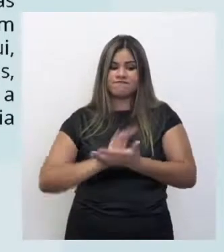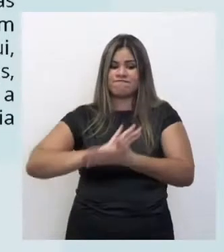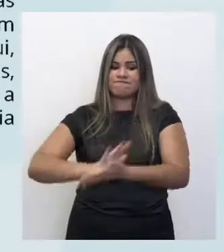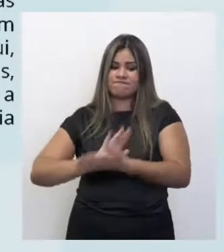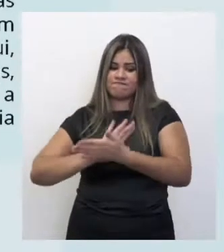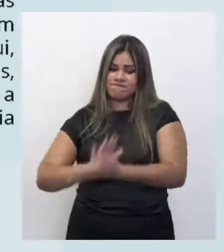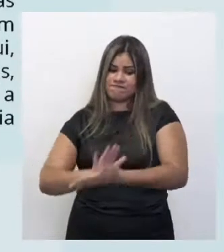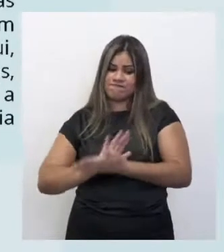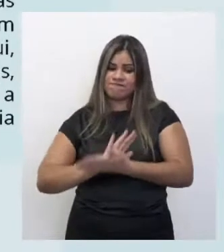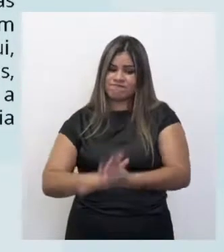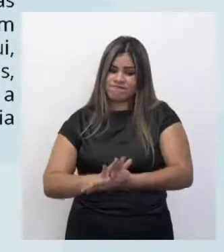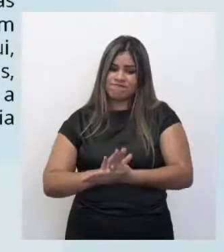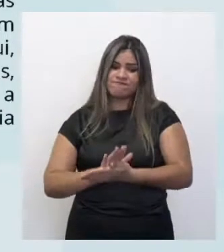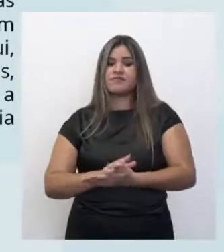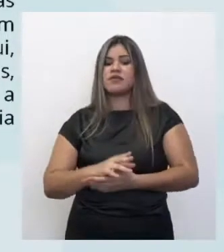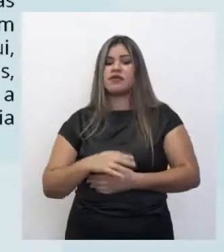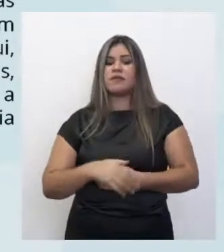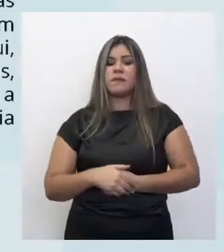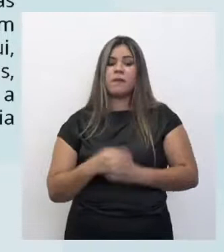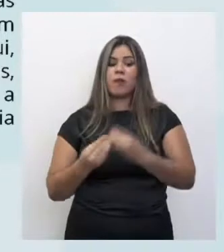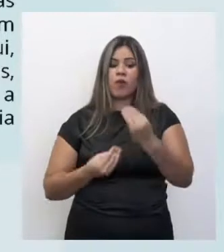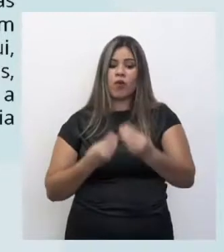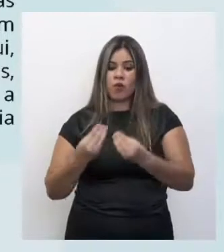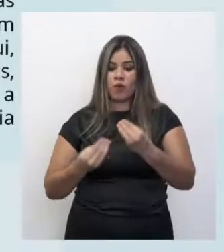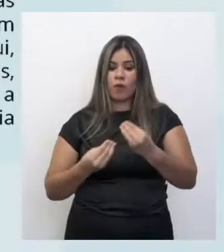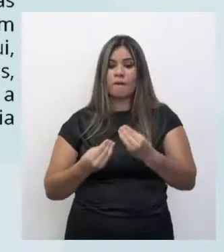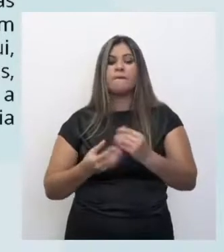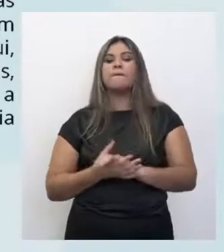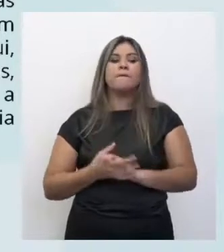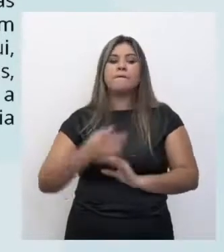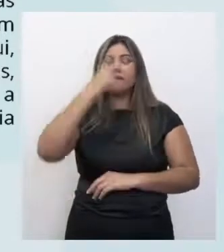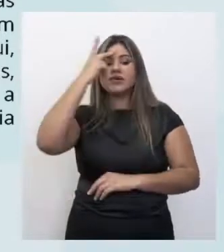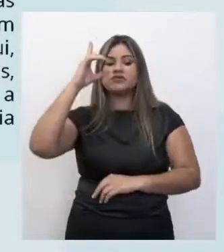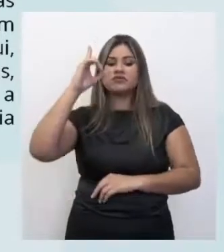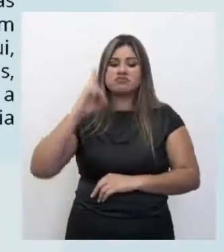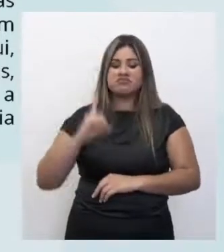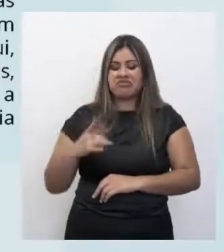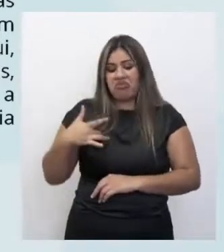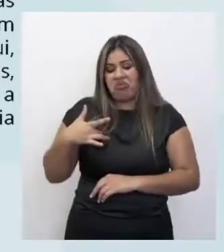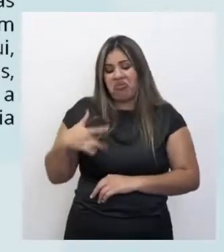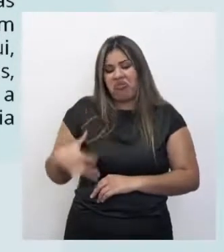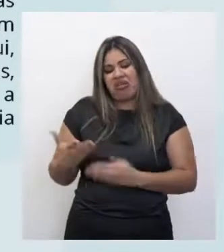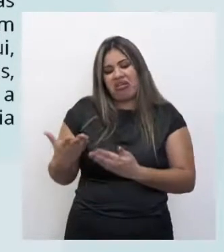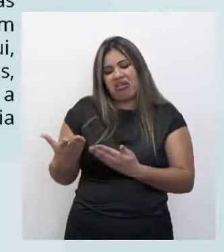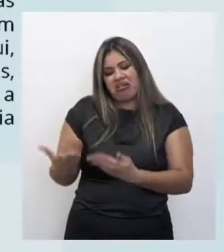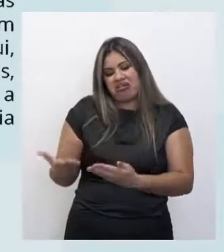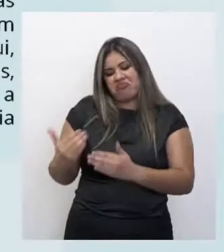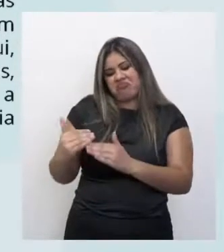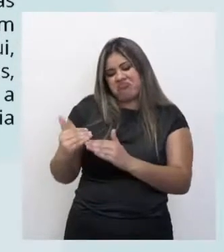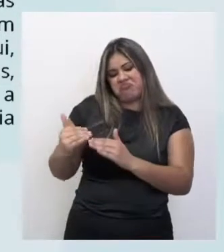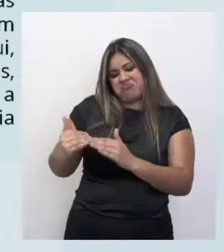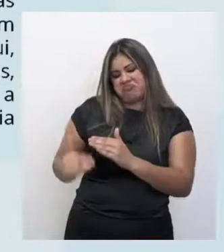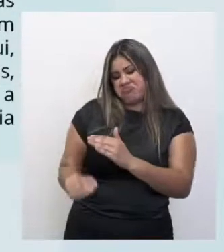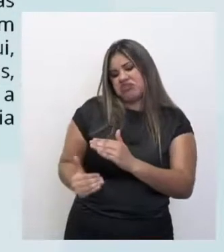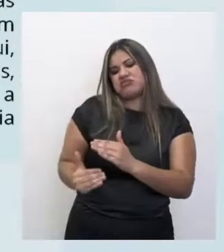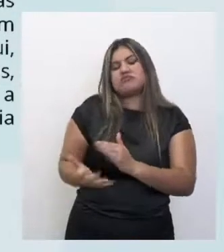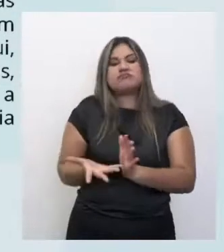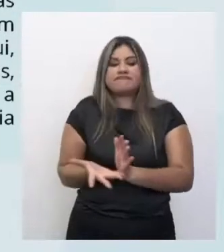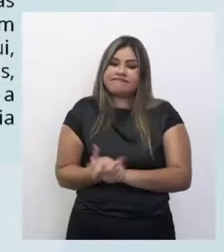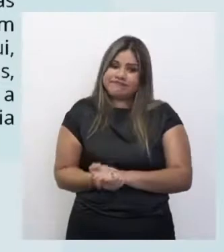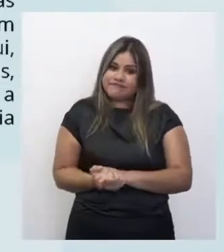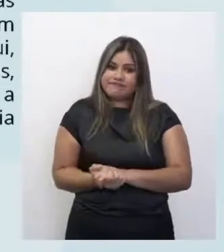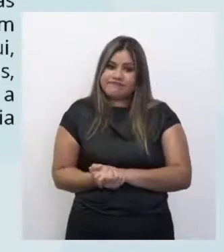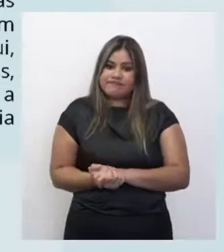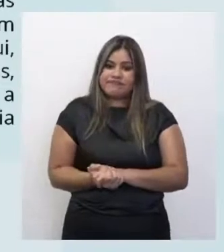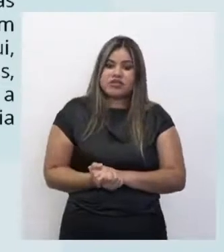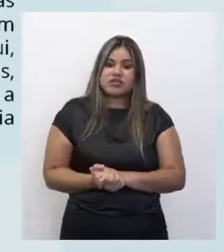ativa quanto a opressão passiva, como reservar as pessoas com deficiência tratamento de pena, inferioridade e subalternidade. Acho